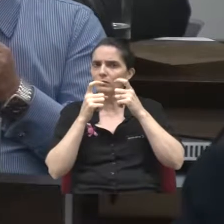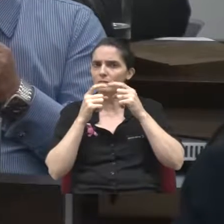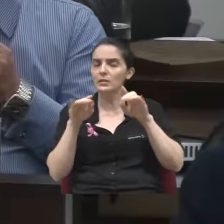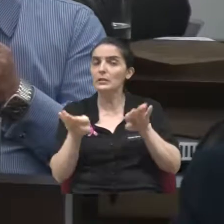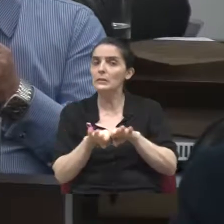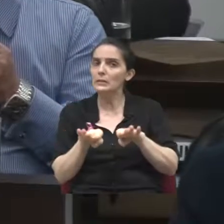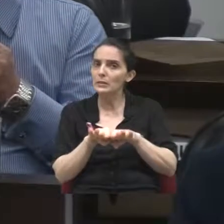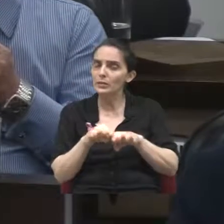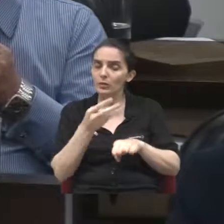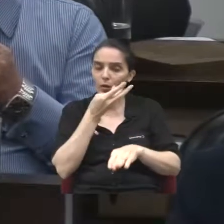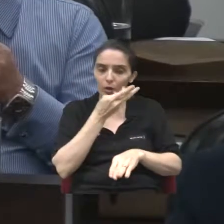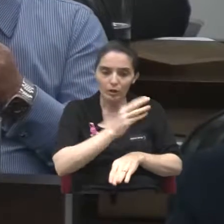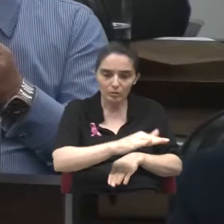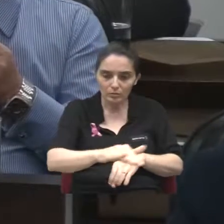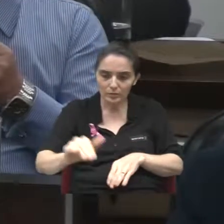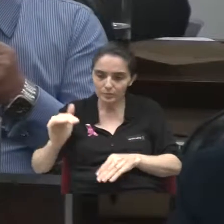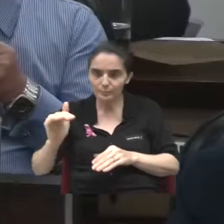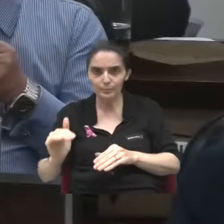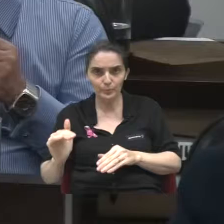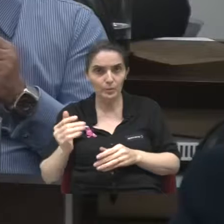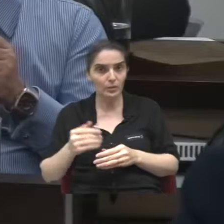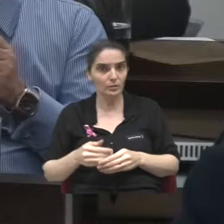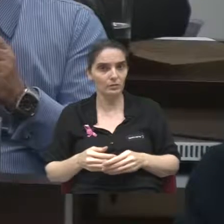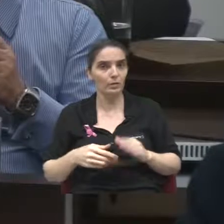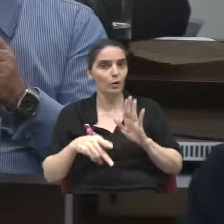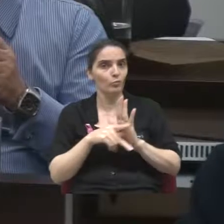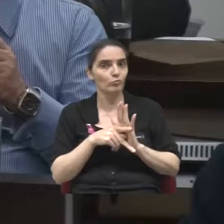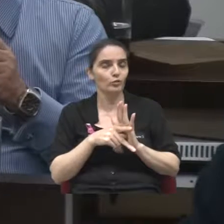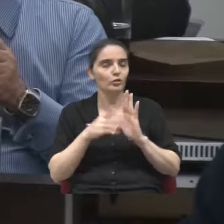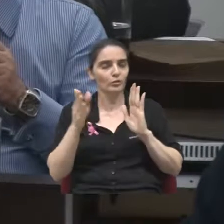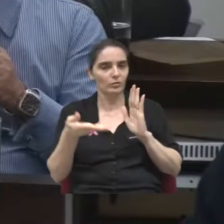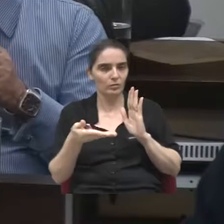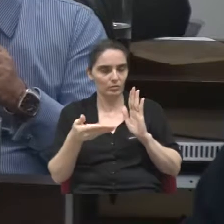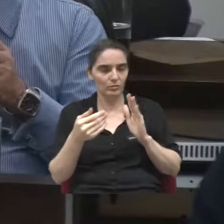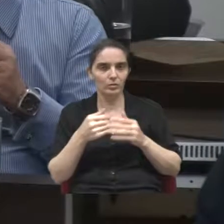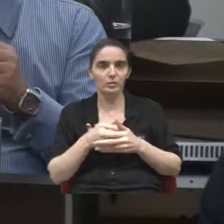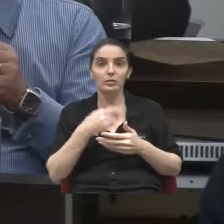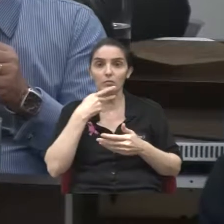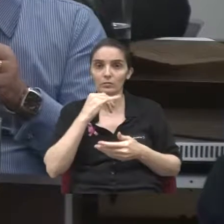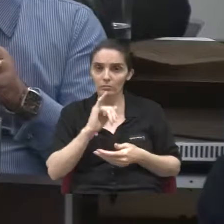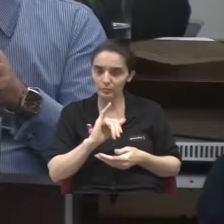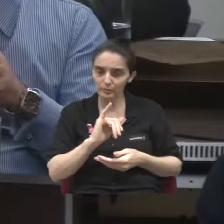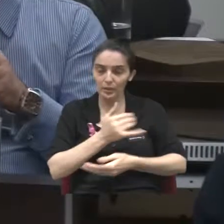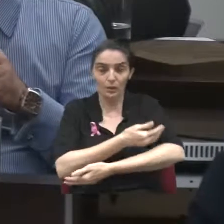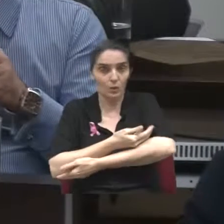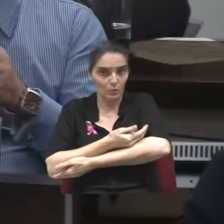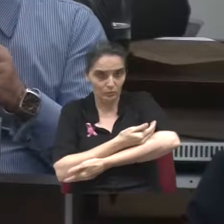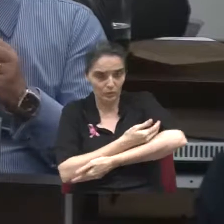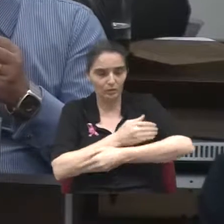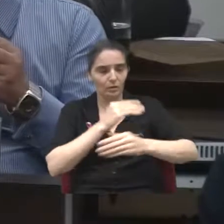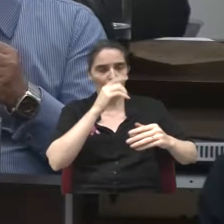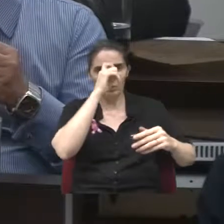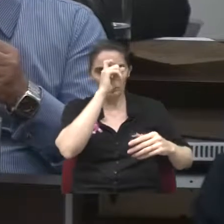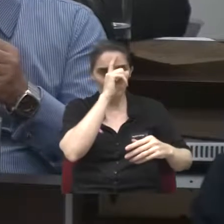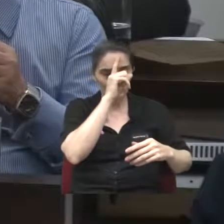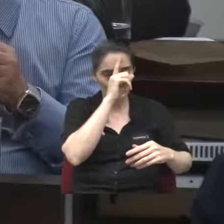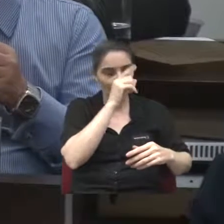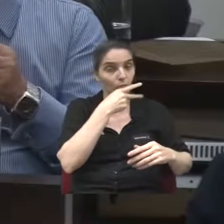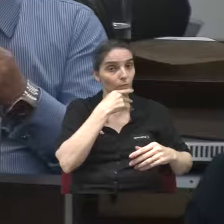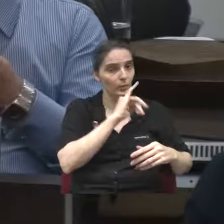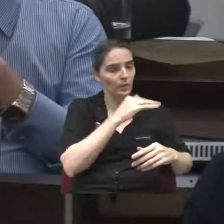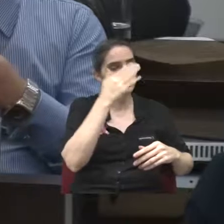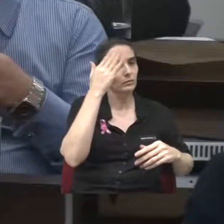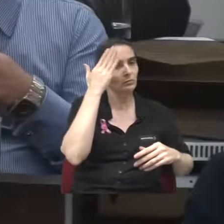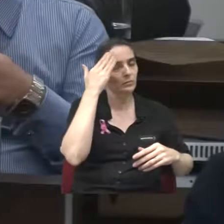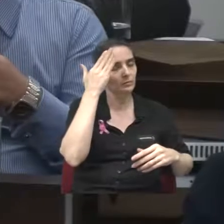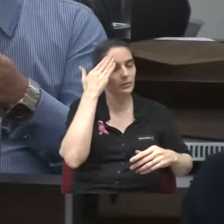que veio esse projeto mais recente, onde os pais tem que sair com as orientações e os